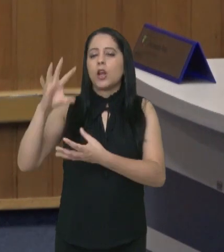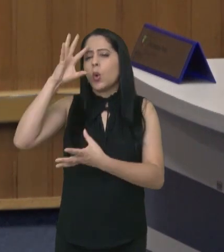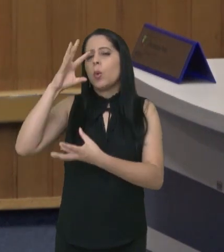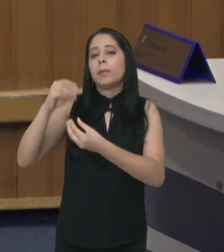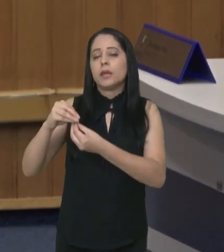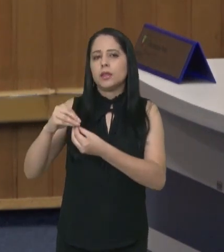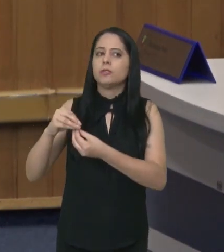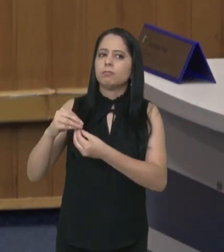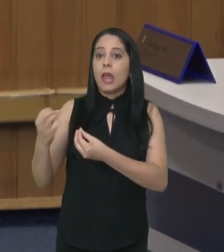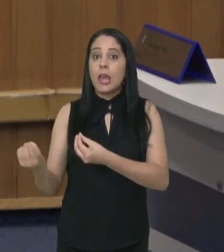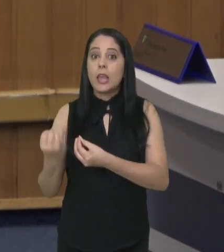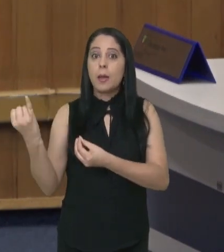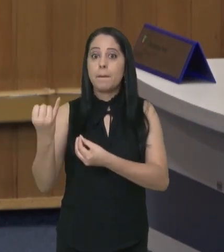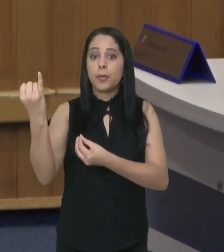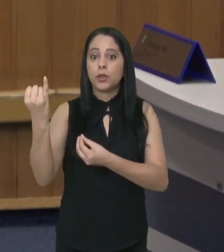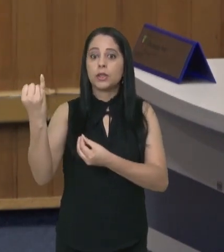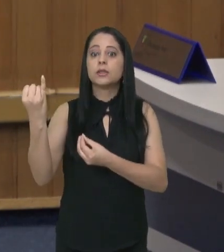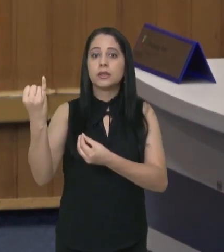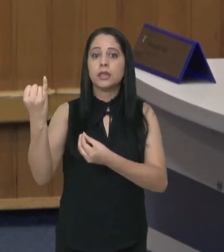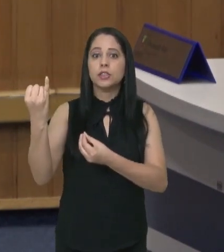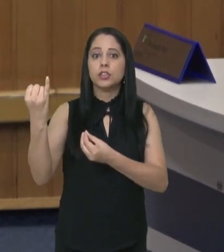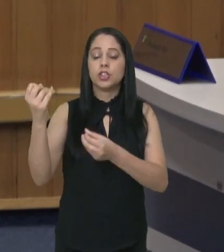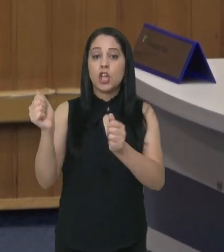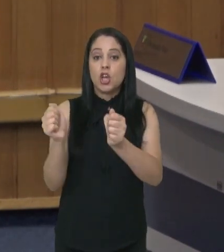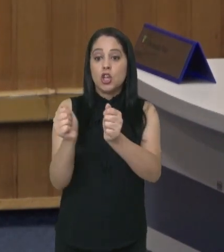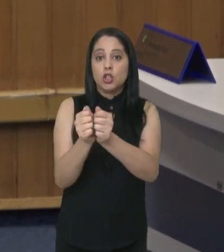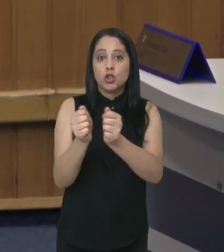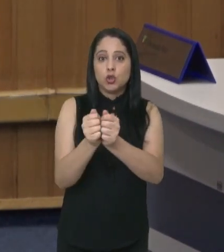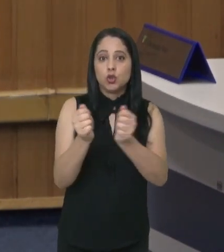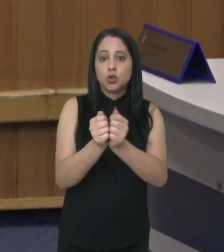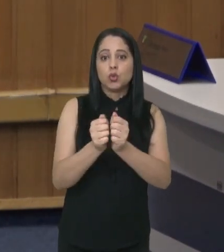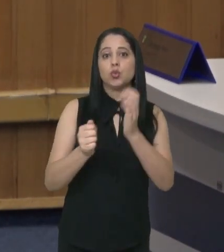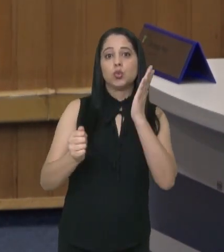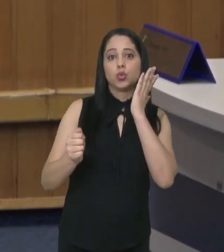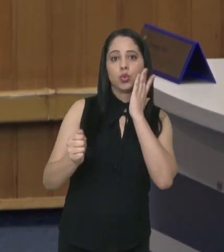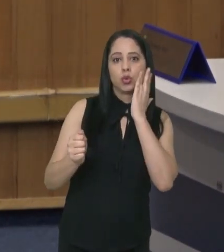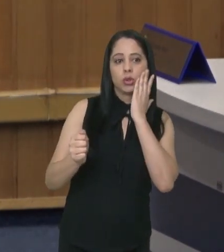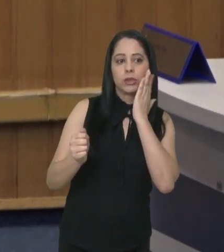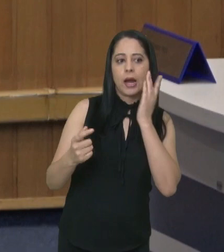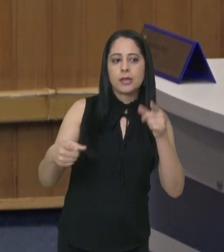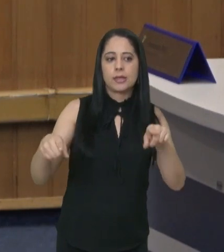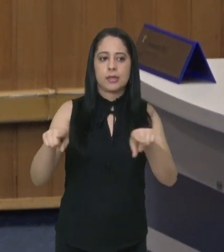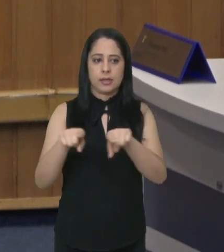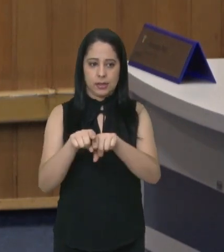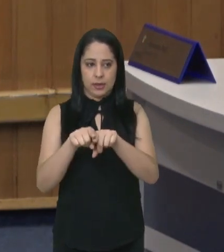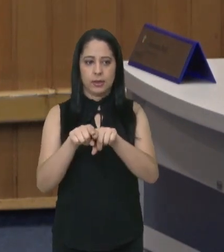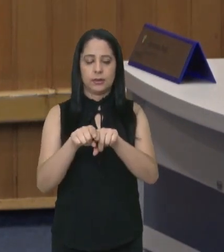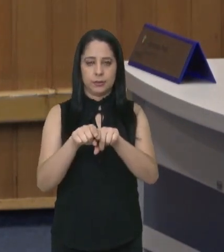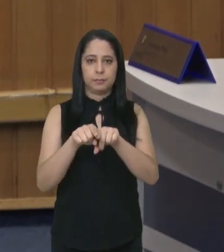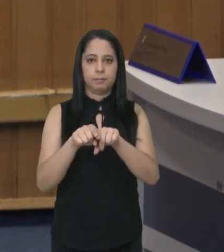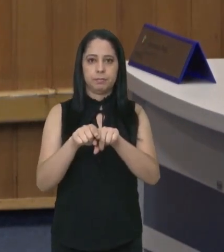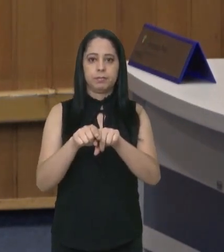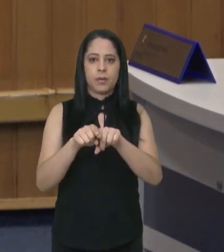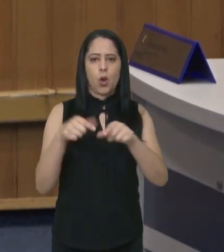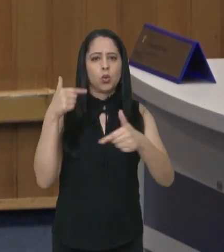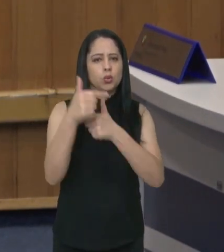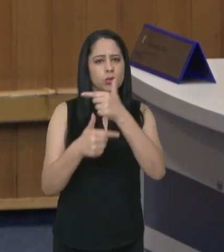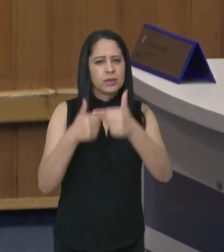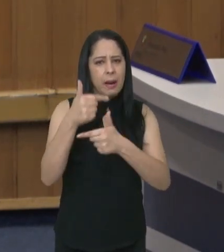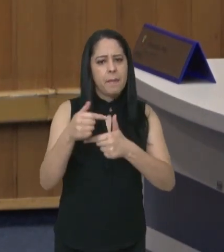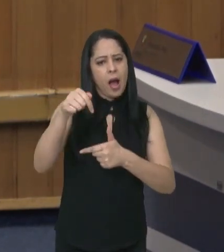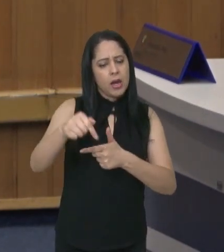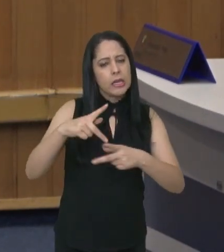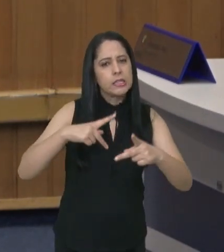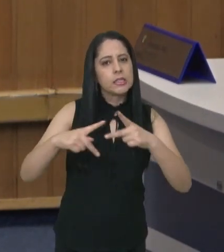a importância que era de ter ao seu lado o Felício, com todo o trabalho que se desenvolveu aqui em São José dos Campos, no Vale do